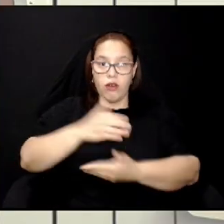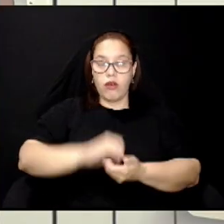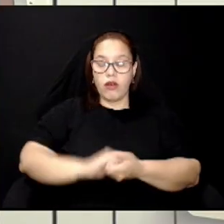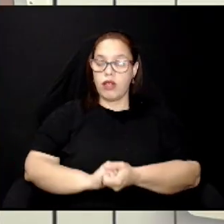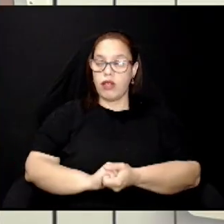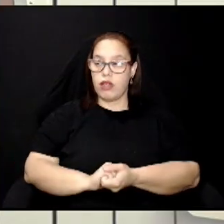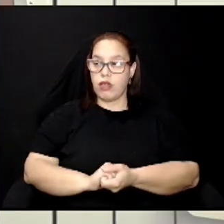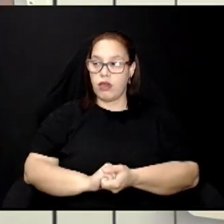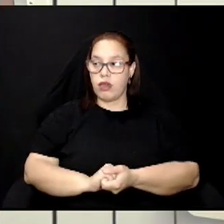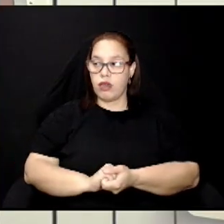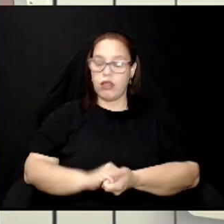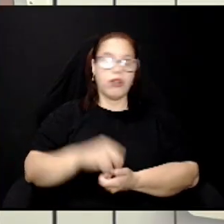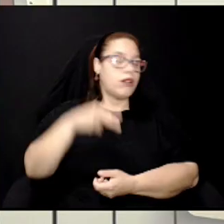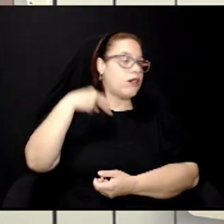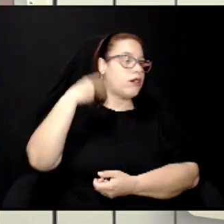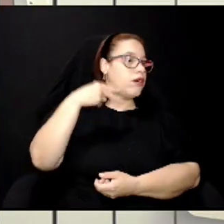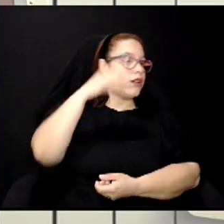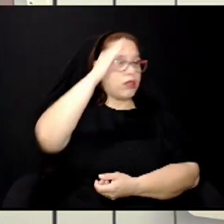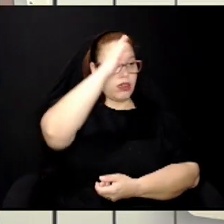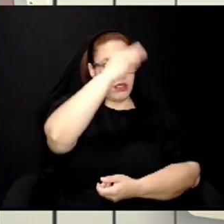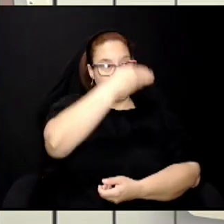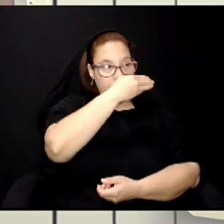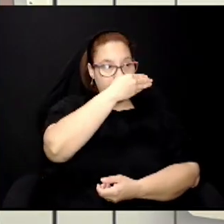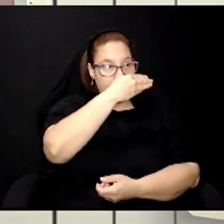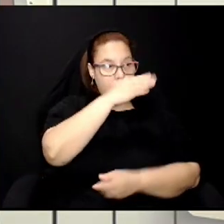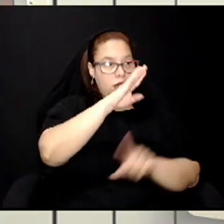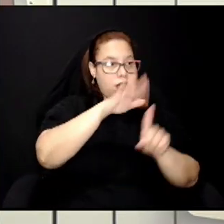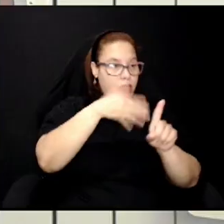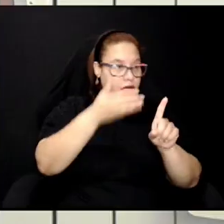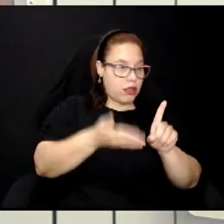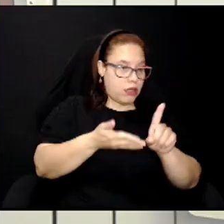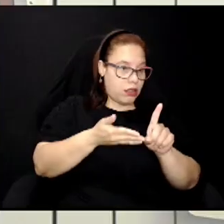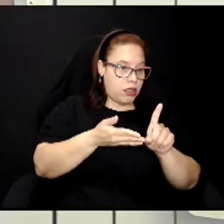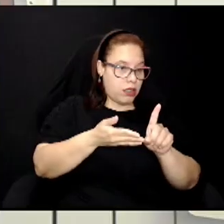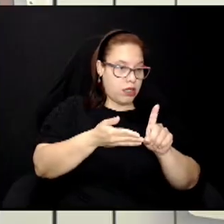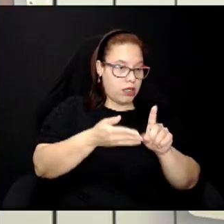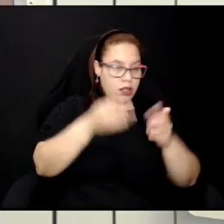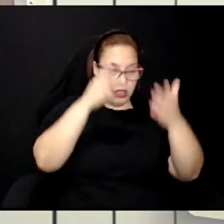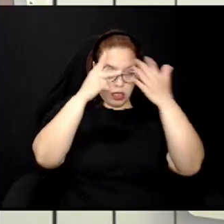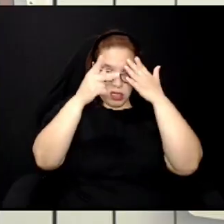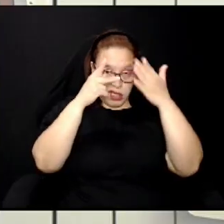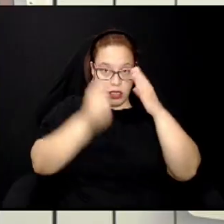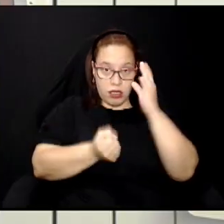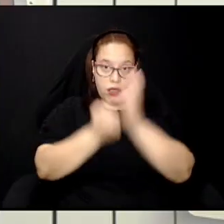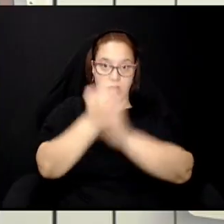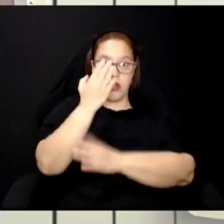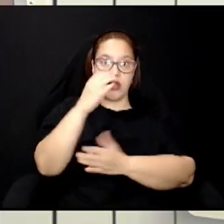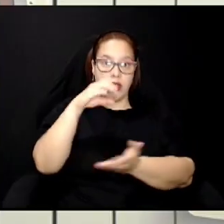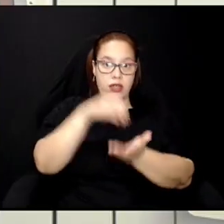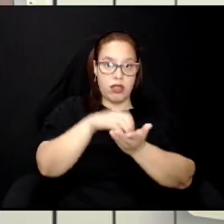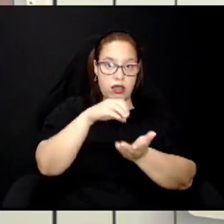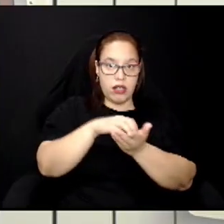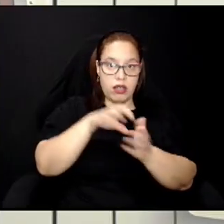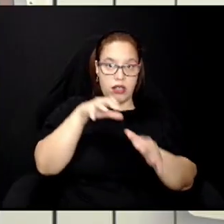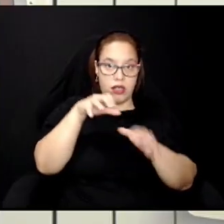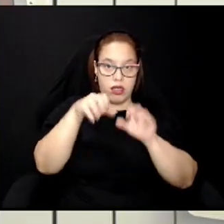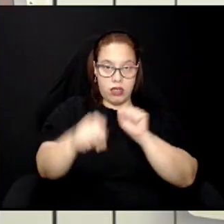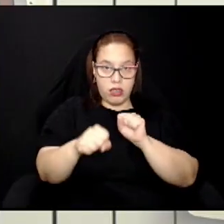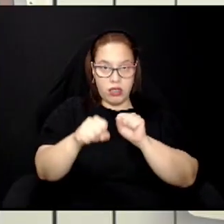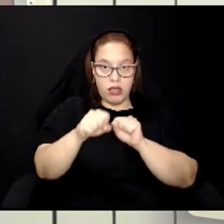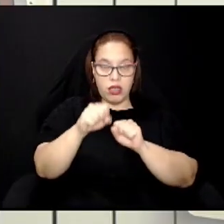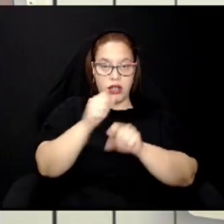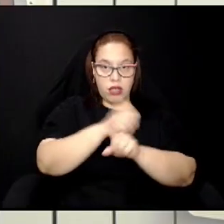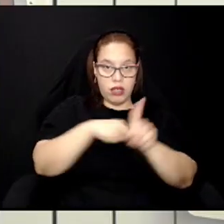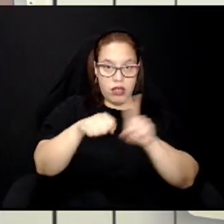O vereador Luiz Iabico presta homenagem ao psicanalista fundador do Centro de Formação e Assistência à Saúde